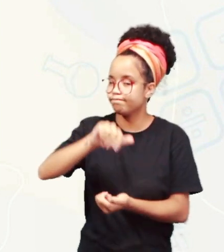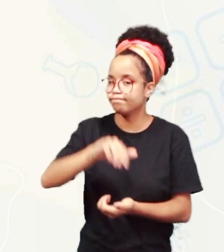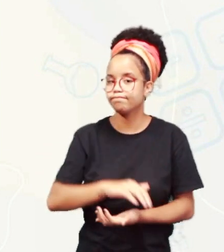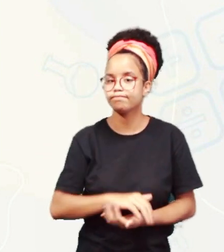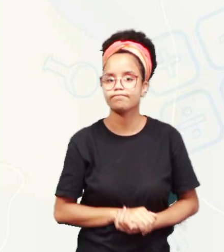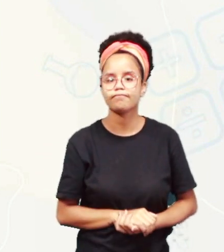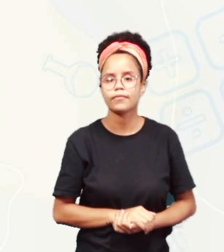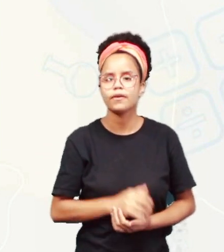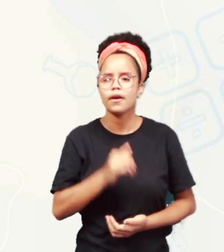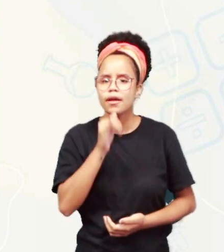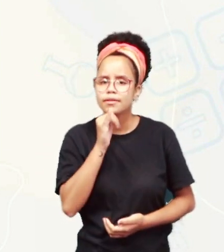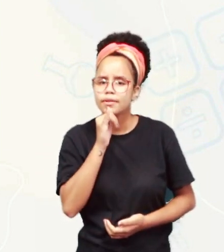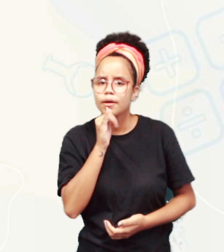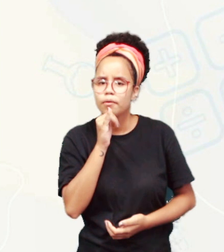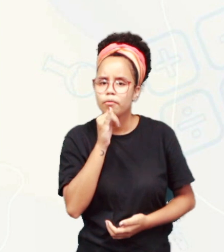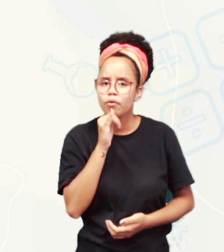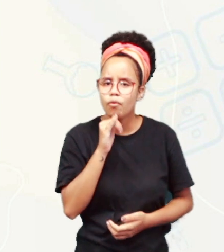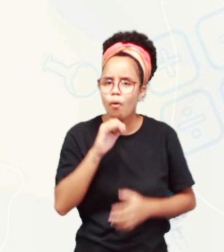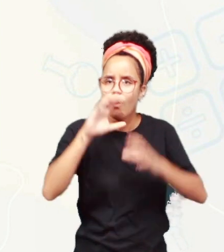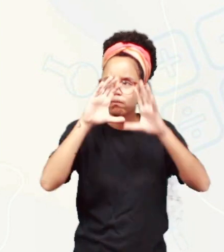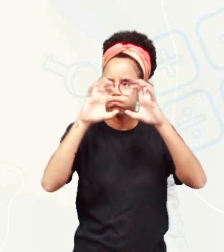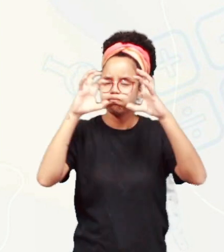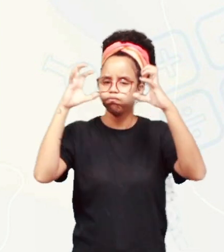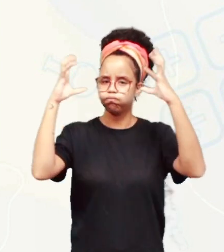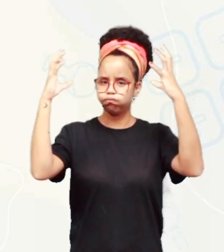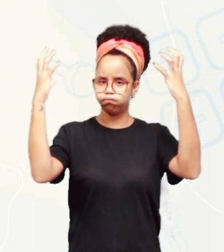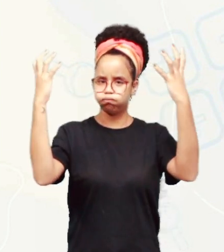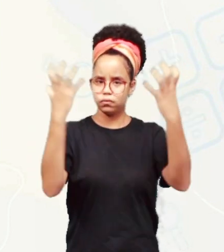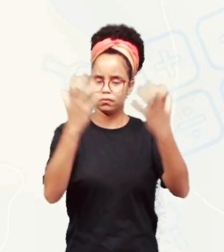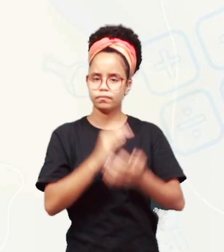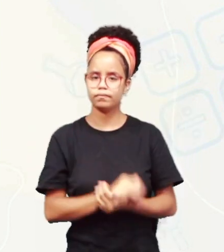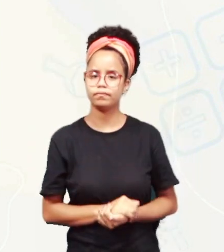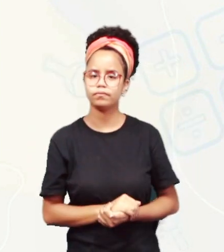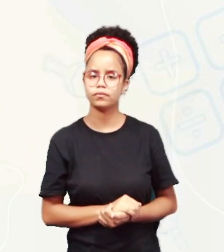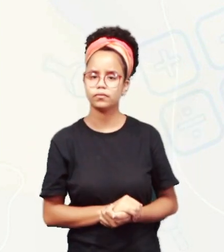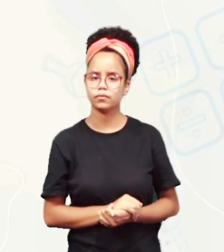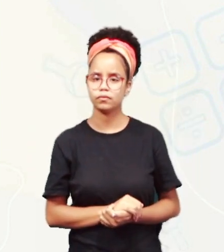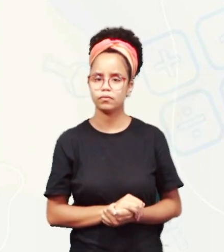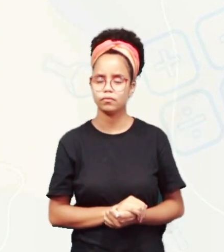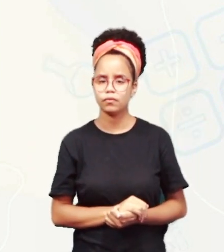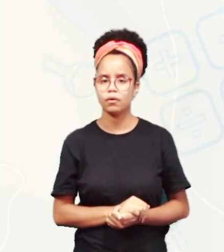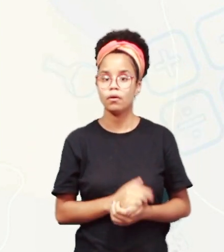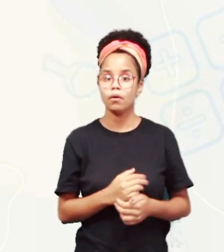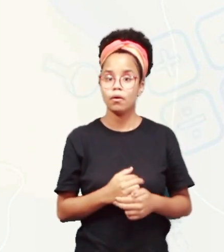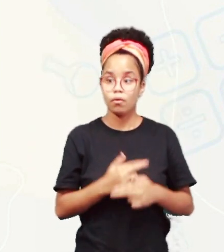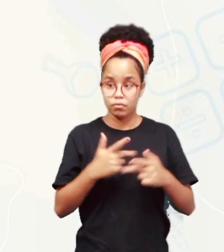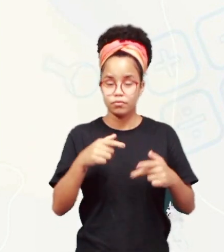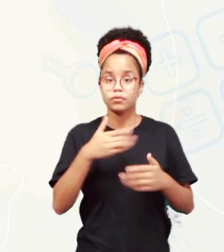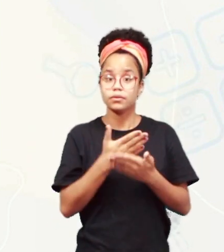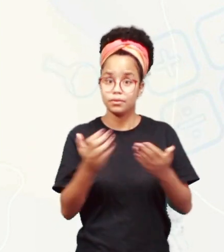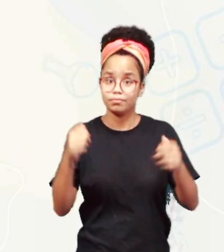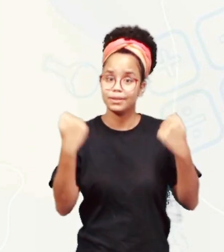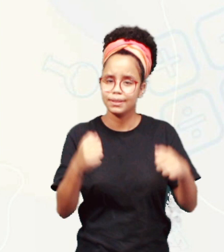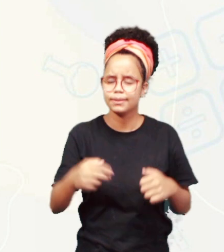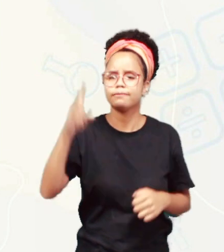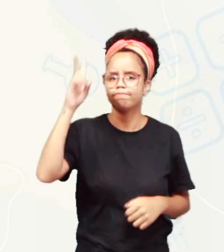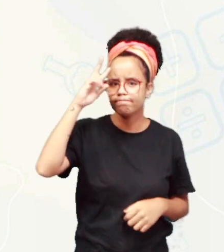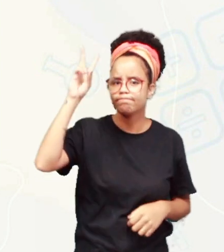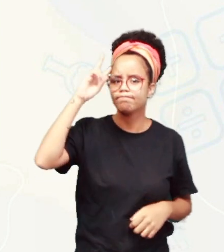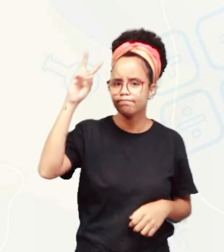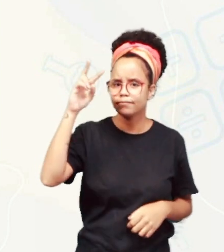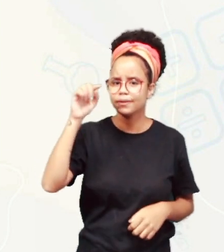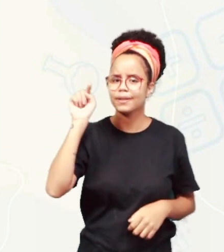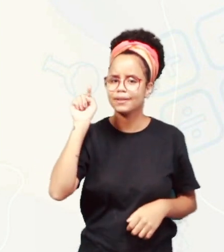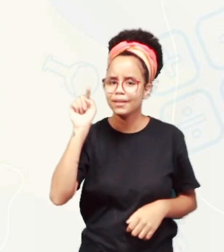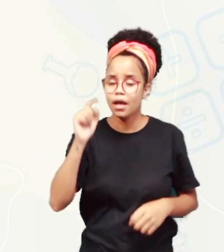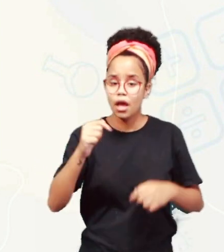exemplo disso é o efeito estufa gente uma coisa que vocês precisam lembrar é que o efeito estufa